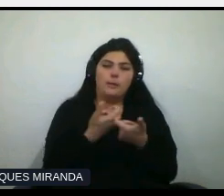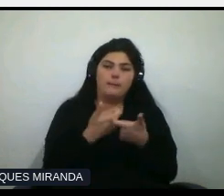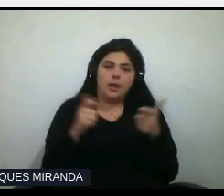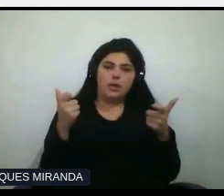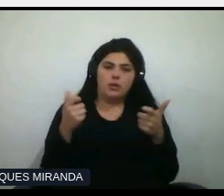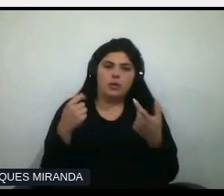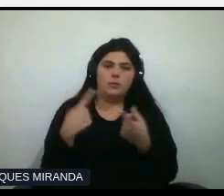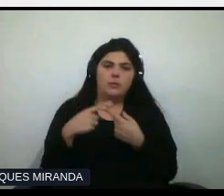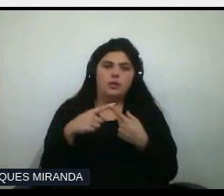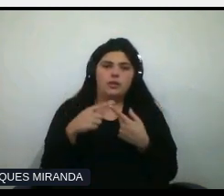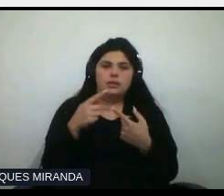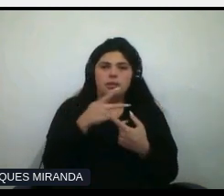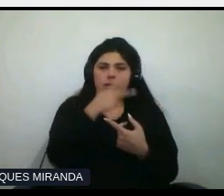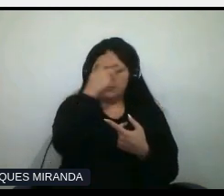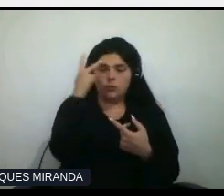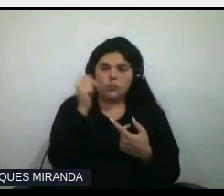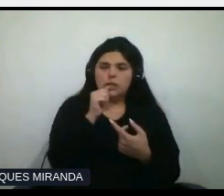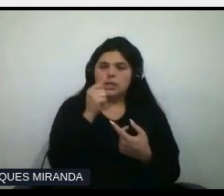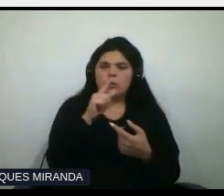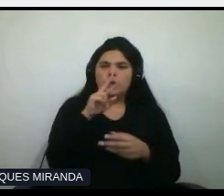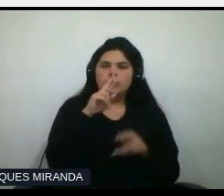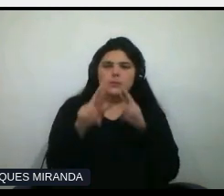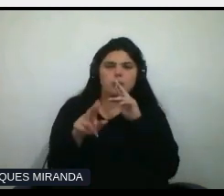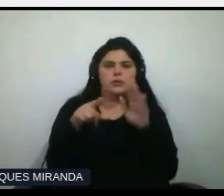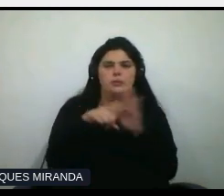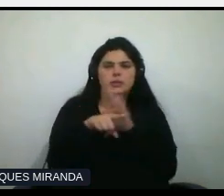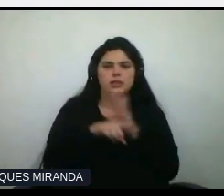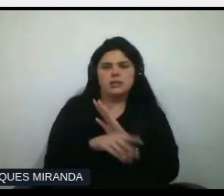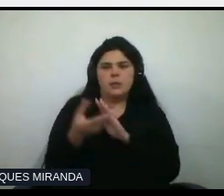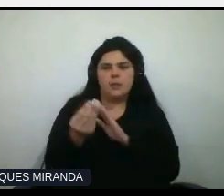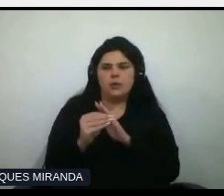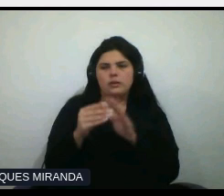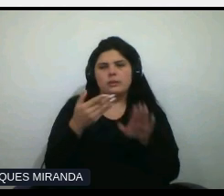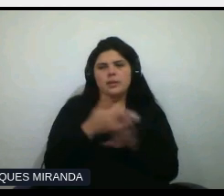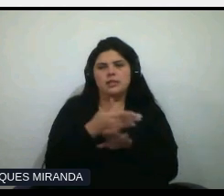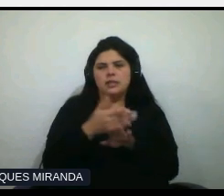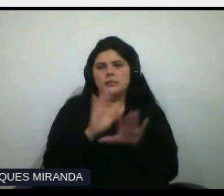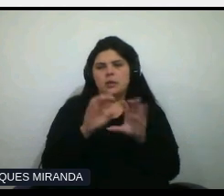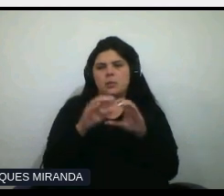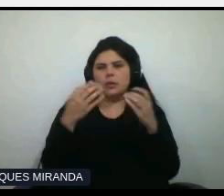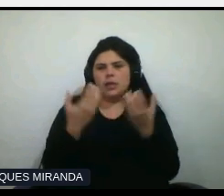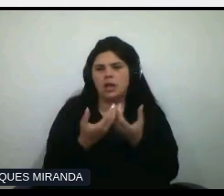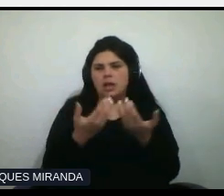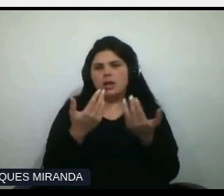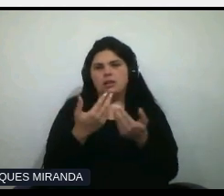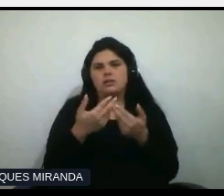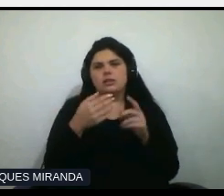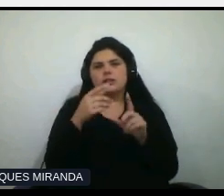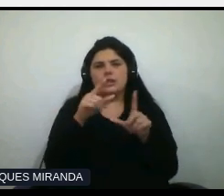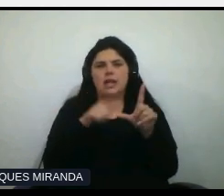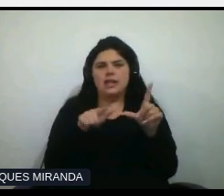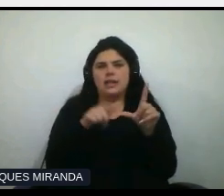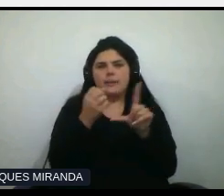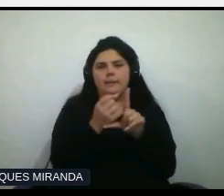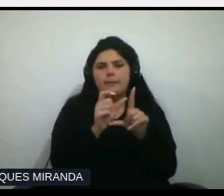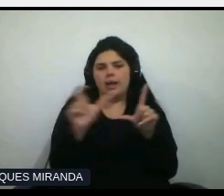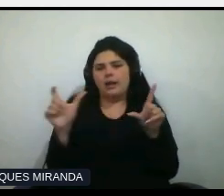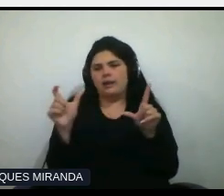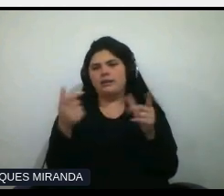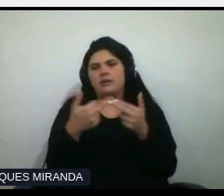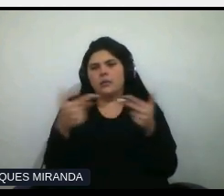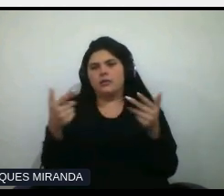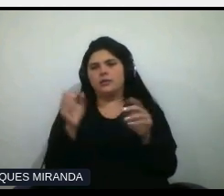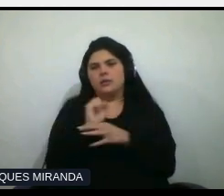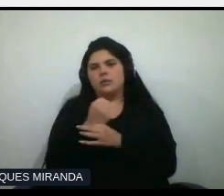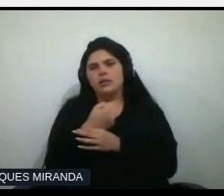porque nem todo mundo responde, né, a pesquisa, coloca ali que faz parte de alguma das letrinhas, por N motivos, né,